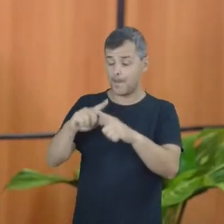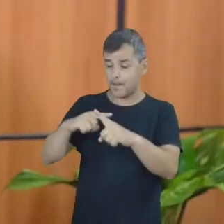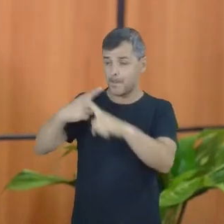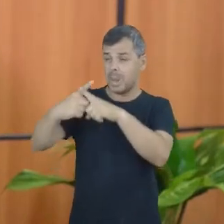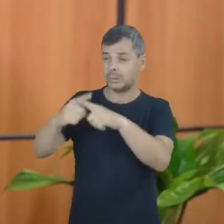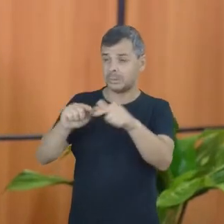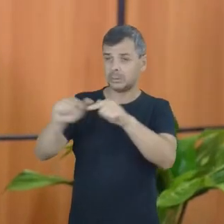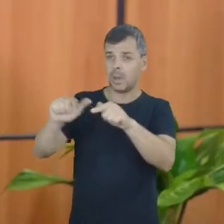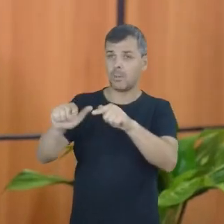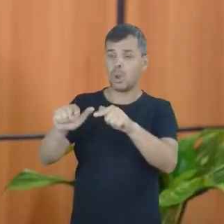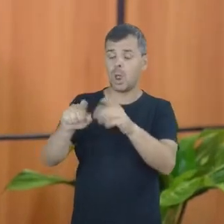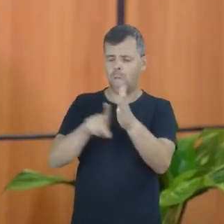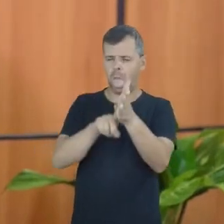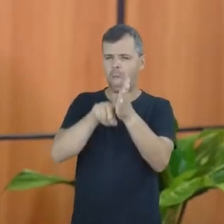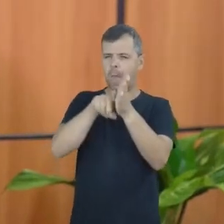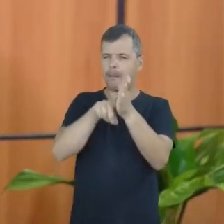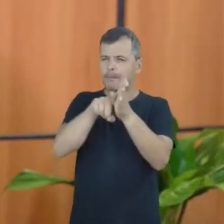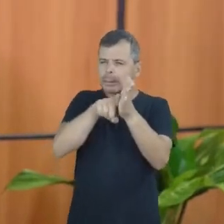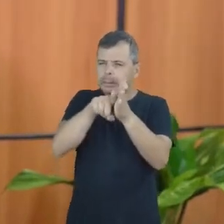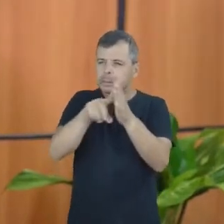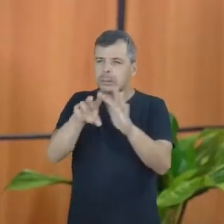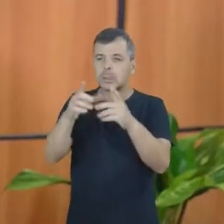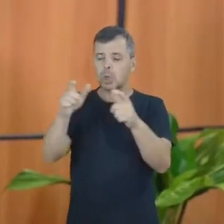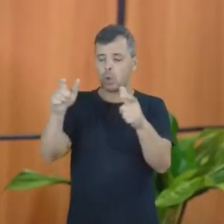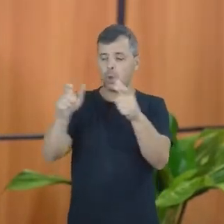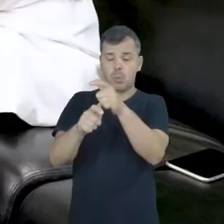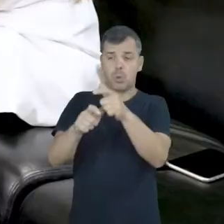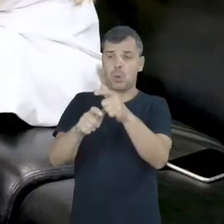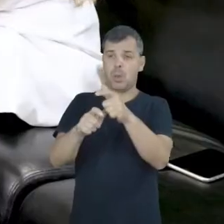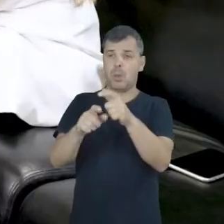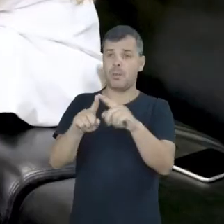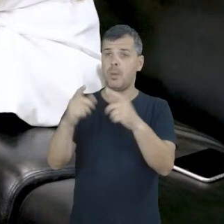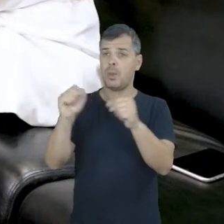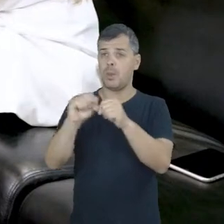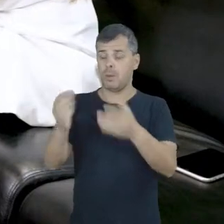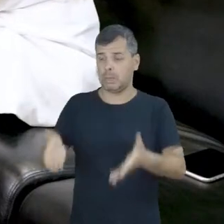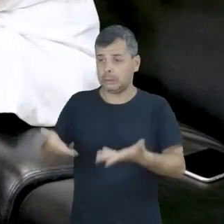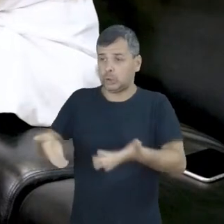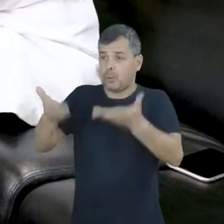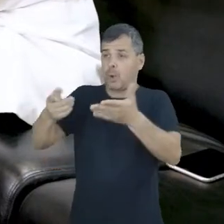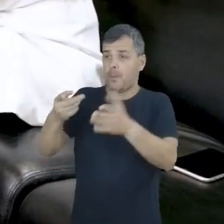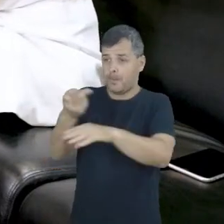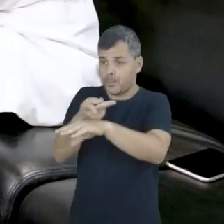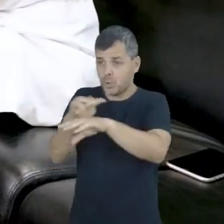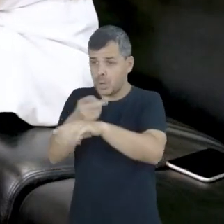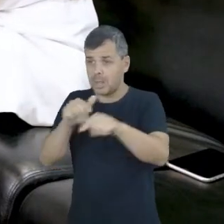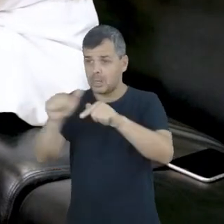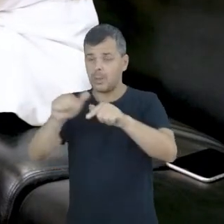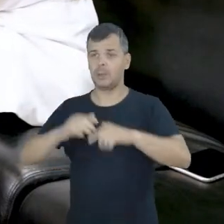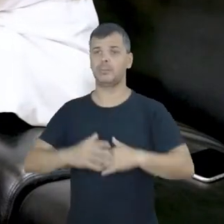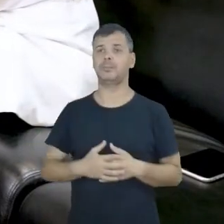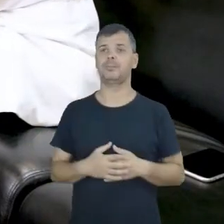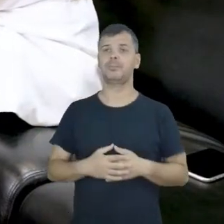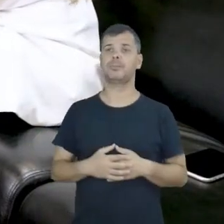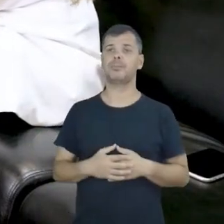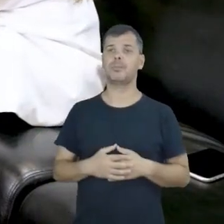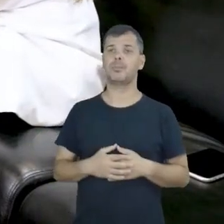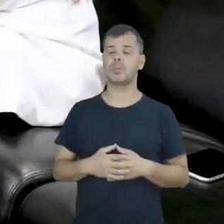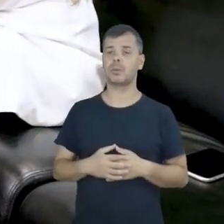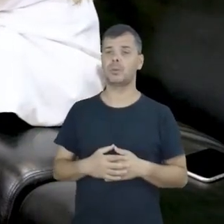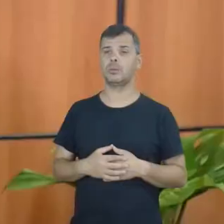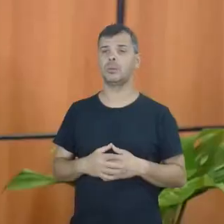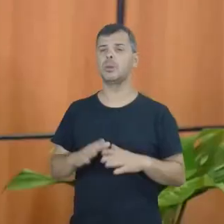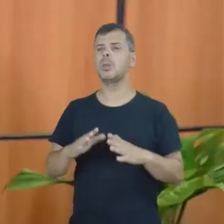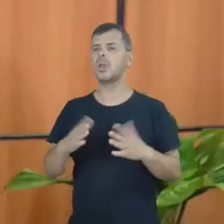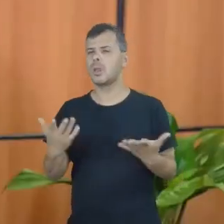empregos e o indicador de desemprego não diminui ou até aumenta. Se você estimula muita gente que está em casa vai procurar emprego, a passar a procurar